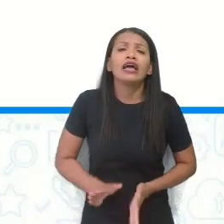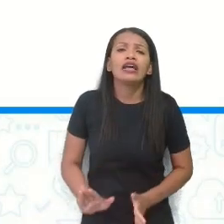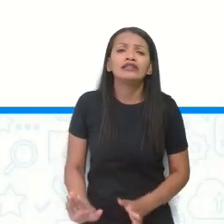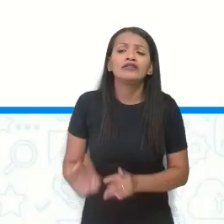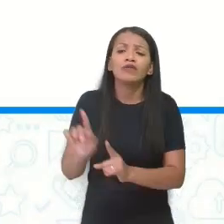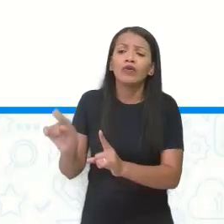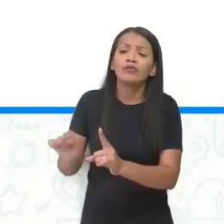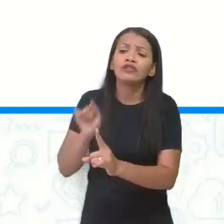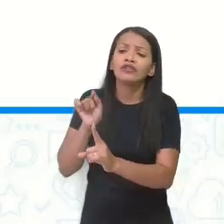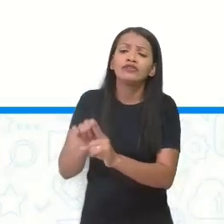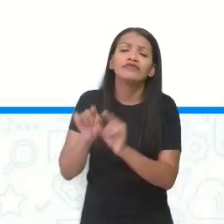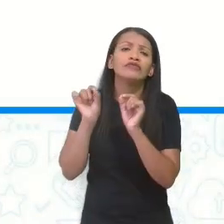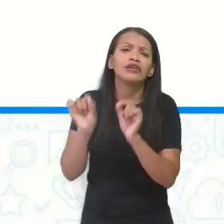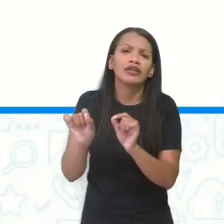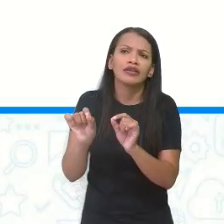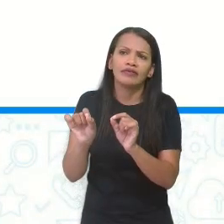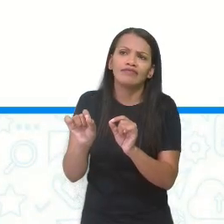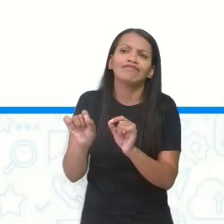querer bem.